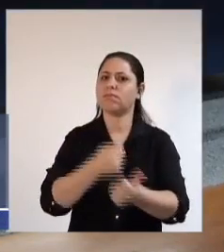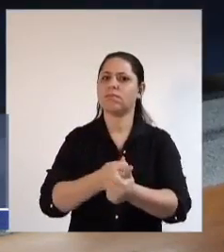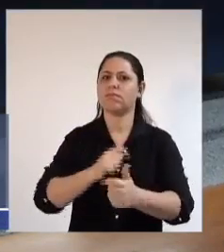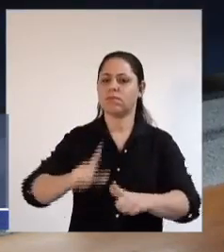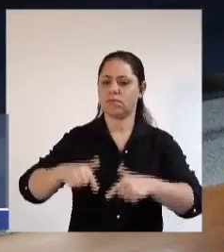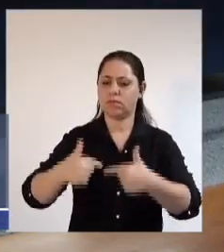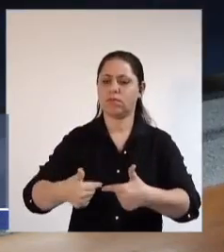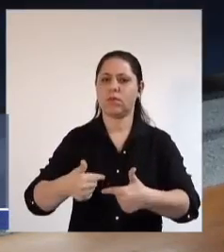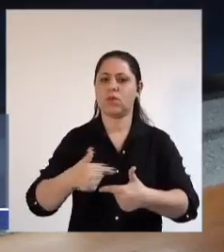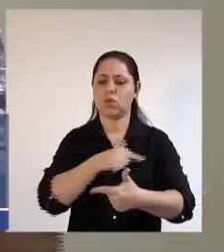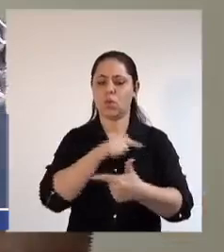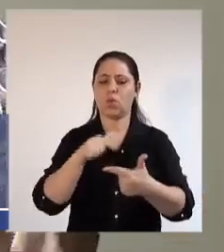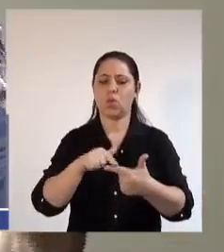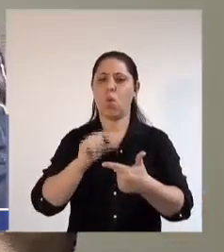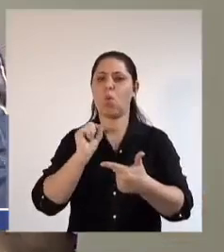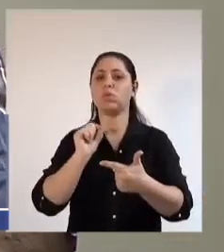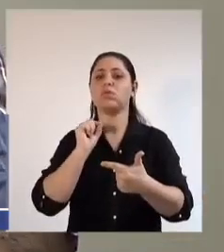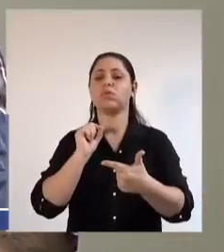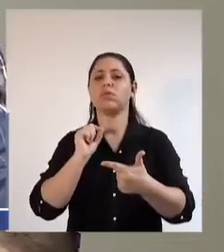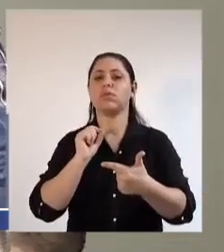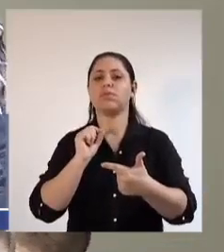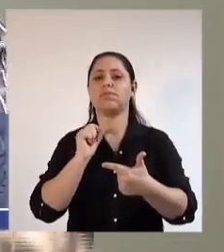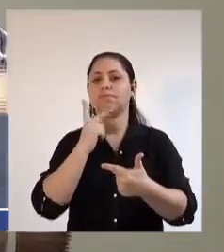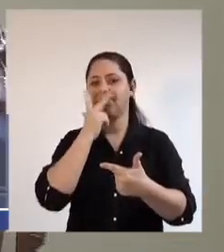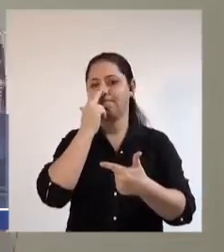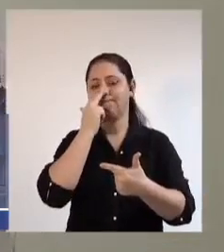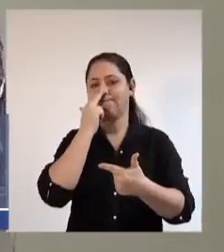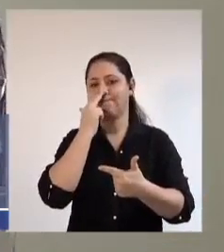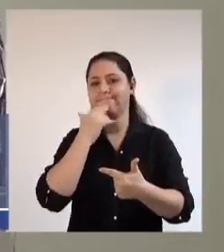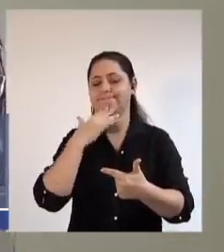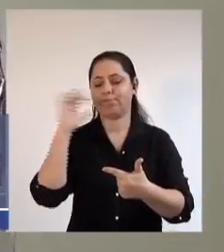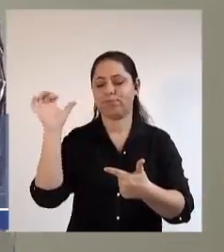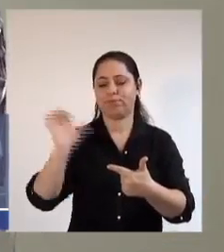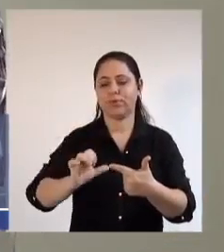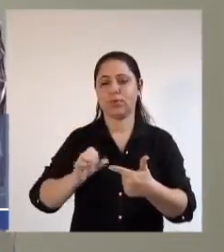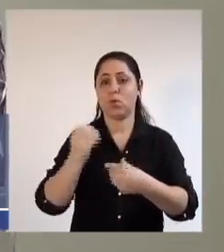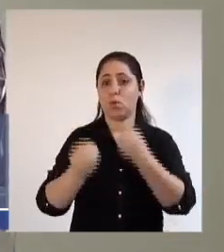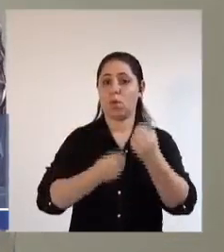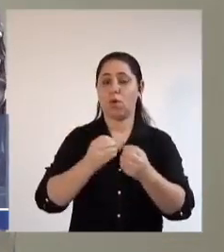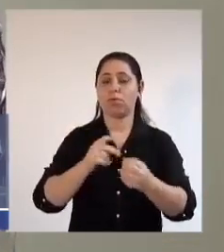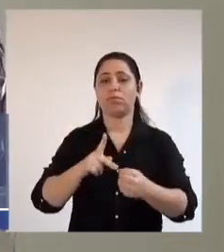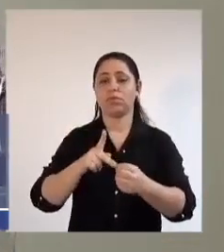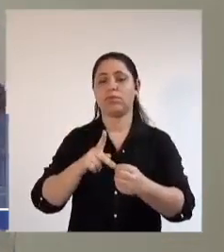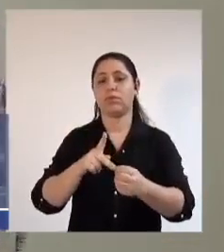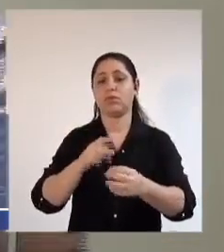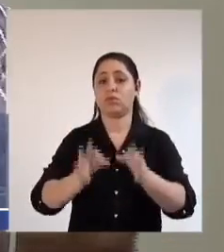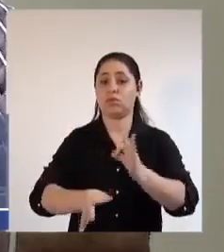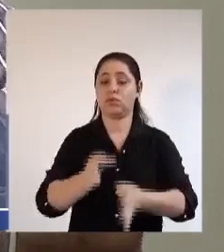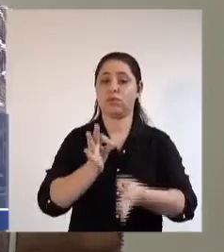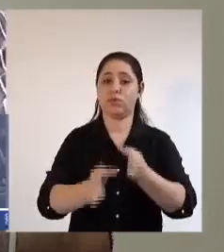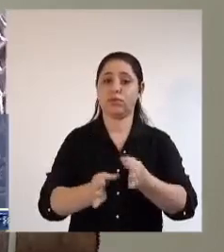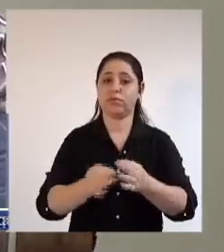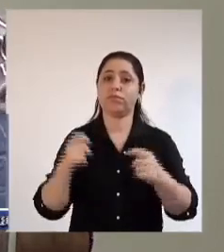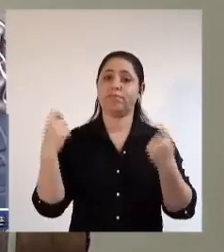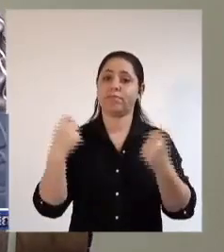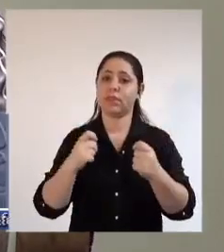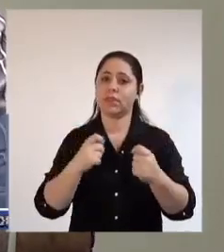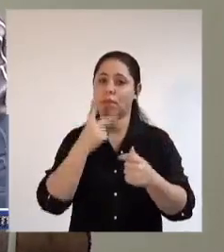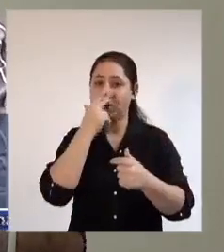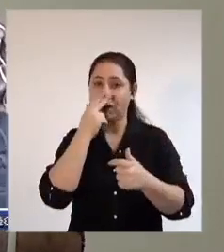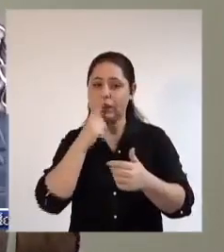é que são um pouco críticas e aí como promotor de justiça a gente às vezes tem que dar uma uma